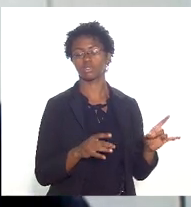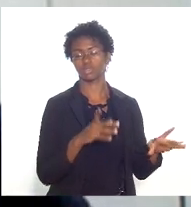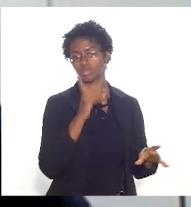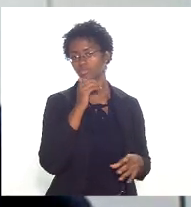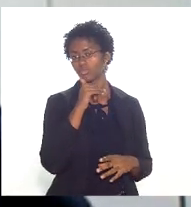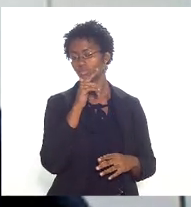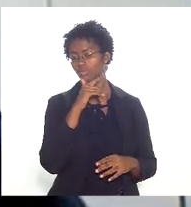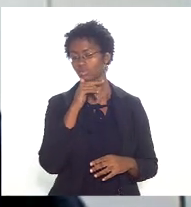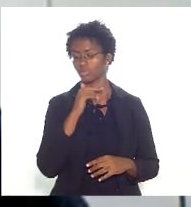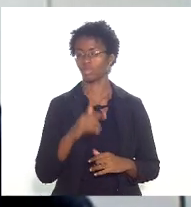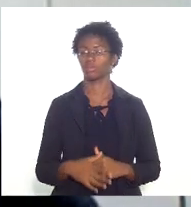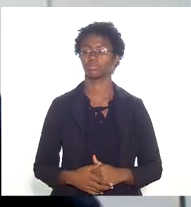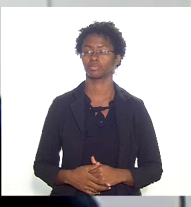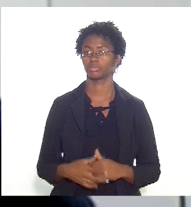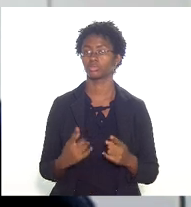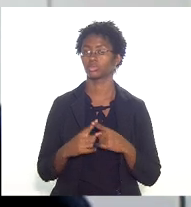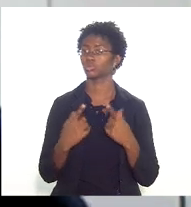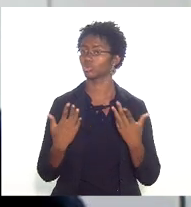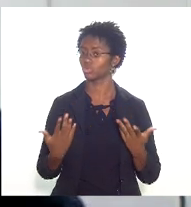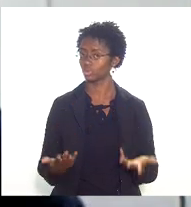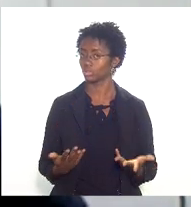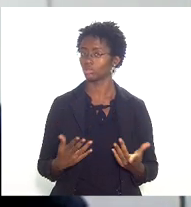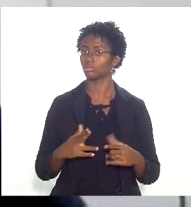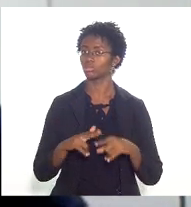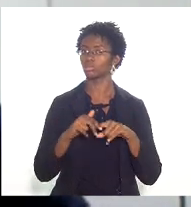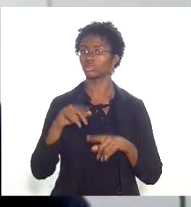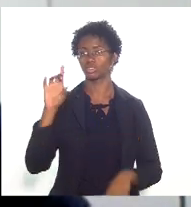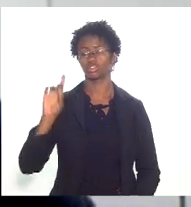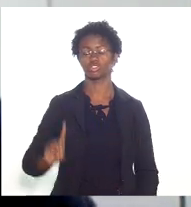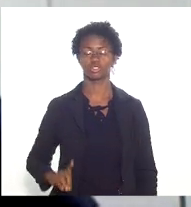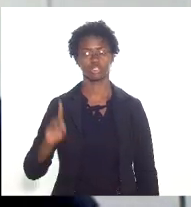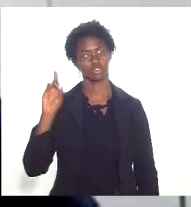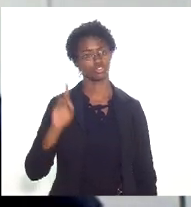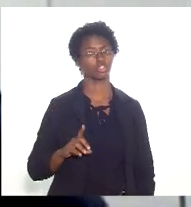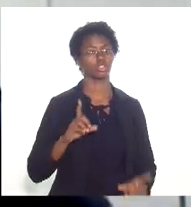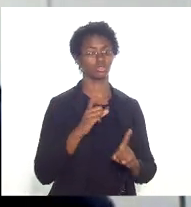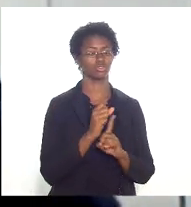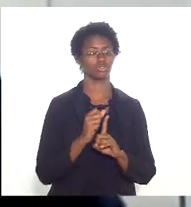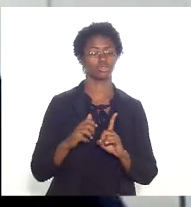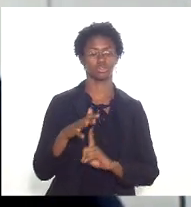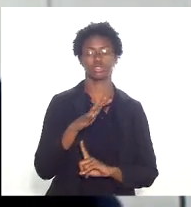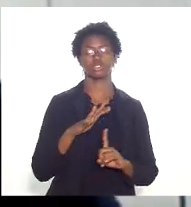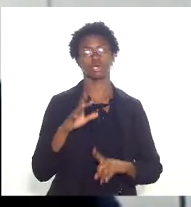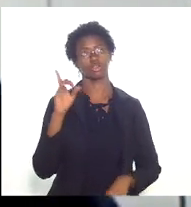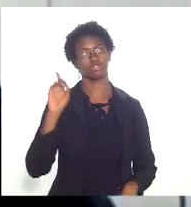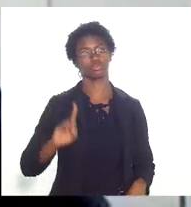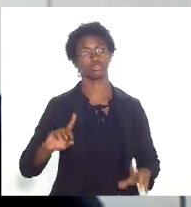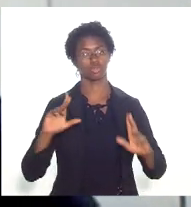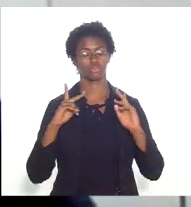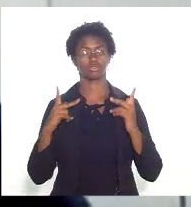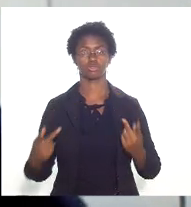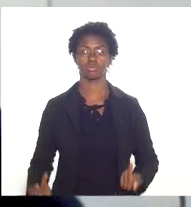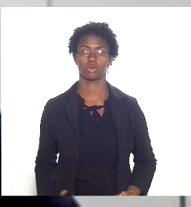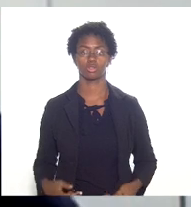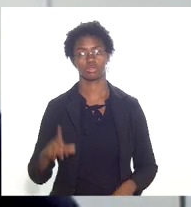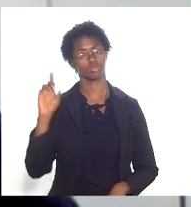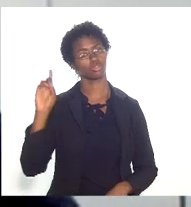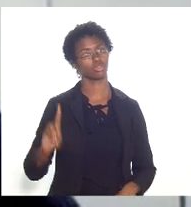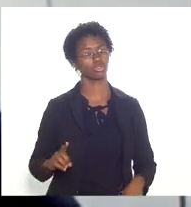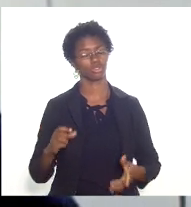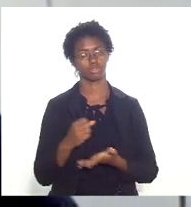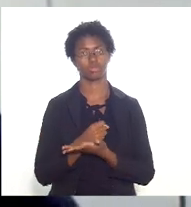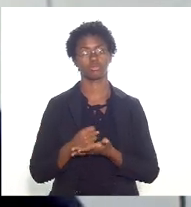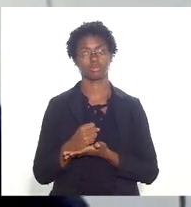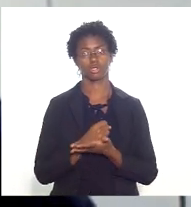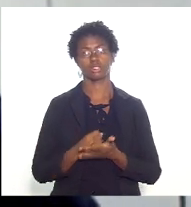água de serviços de saneamento por quê Que São Direitos direitos sociais Direitos Humanos Direitos básicos para garantir